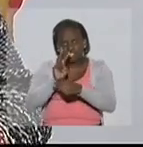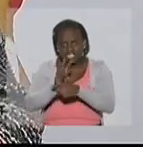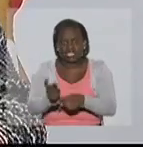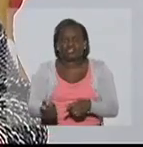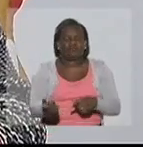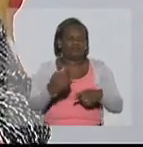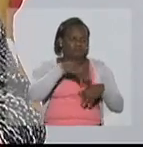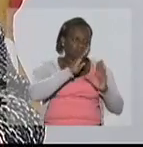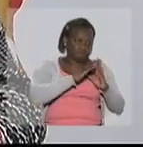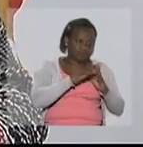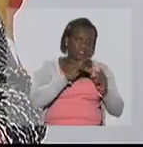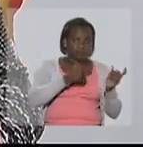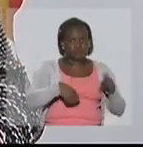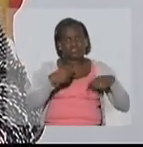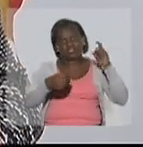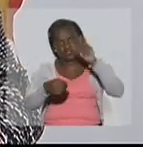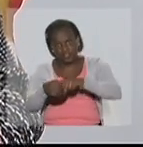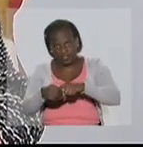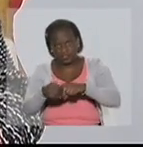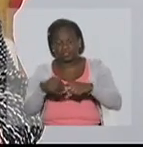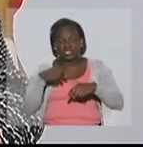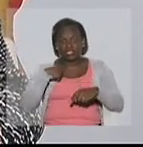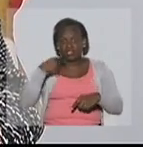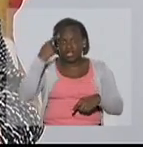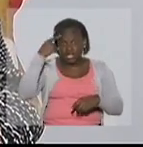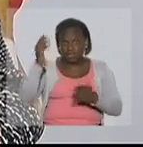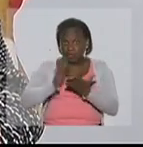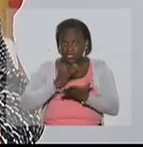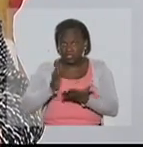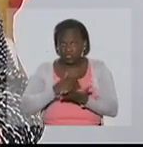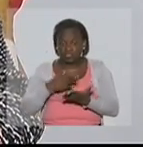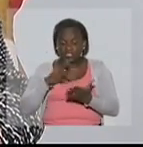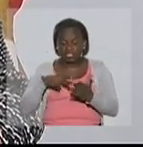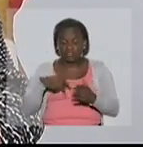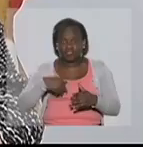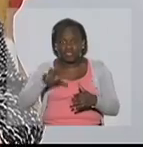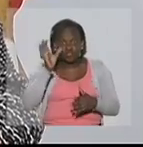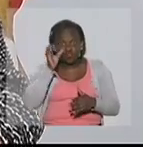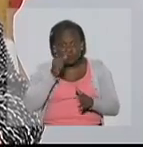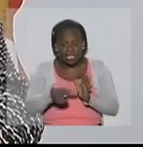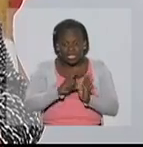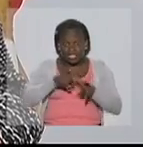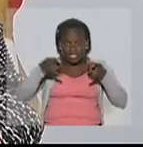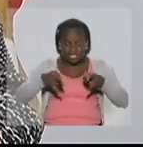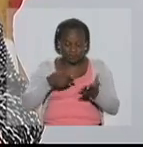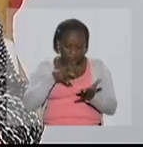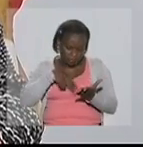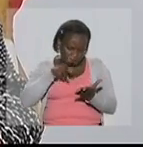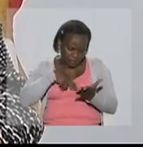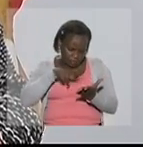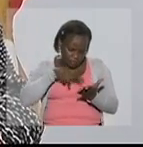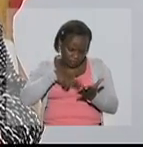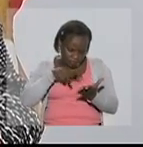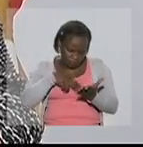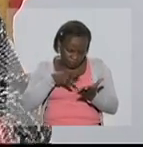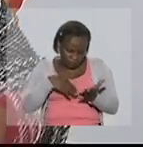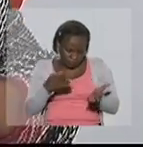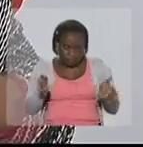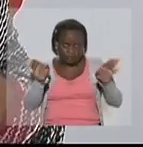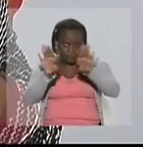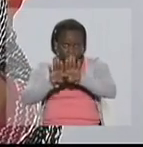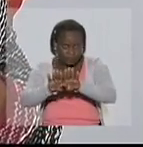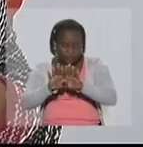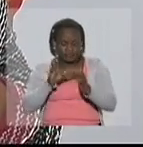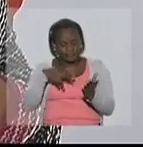livros emprestados e os livros assim eu sempre me eu me lembro que eu sempre Lia antes de dormir na minha cama assim né quando fechava a